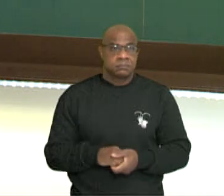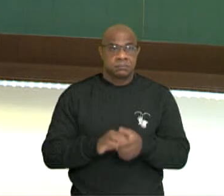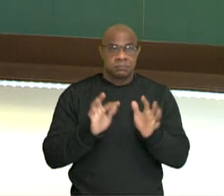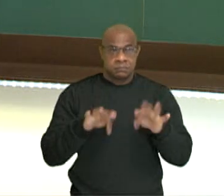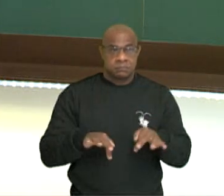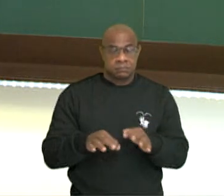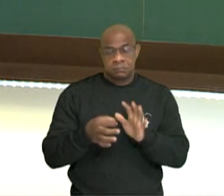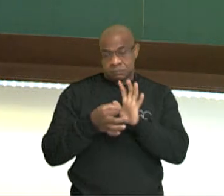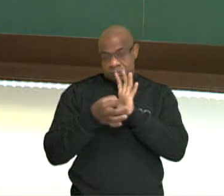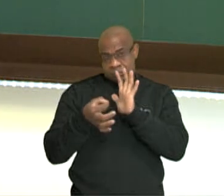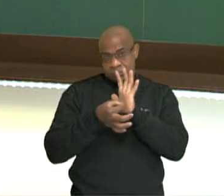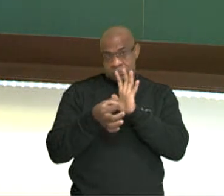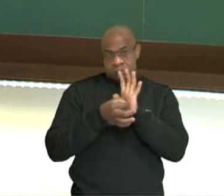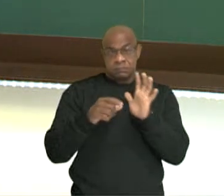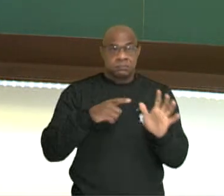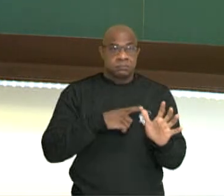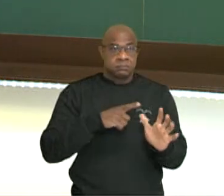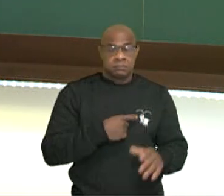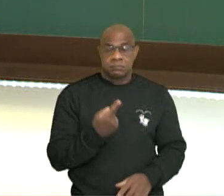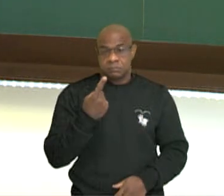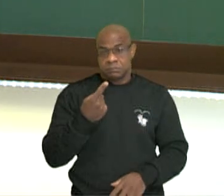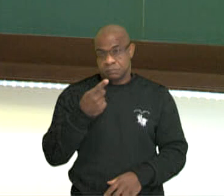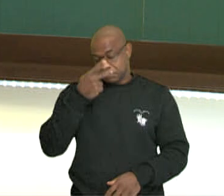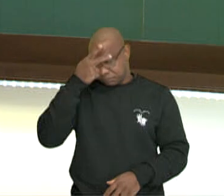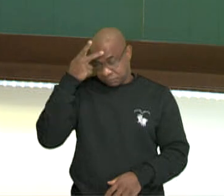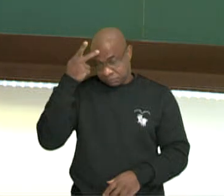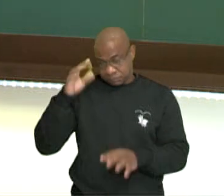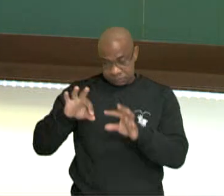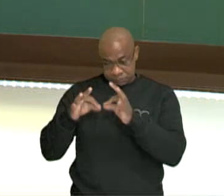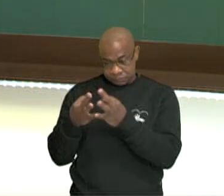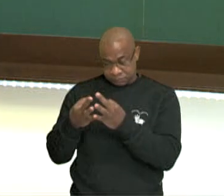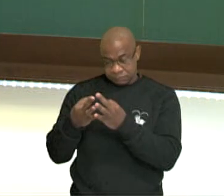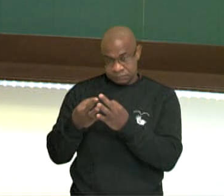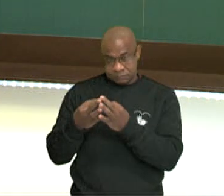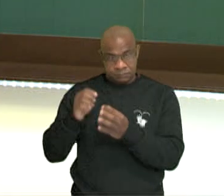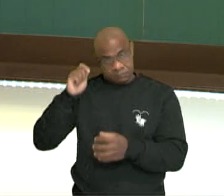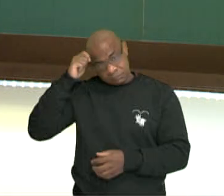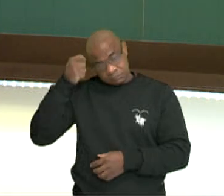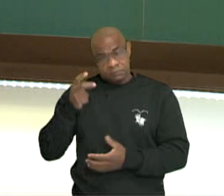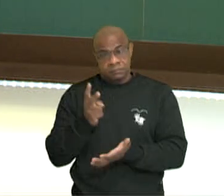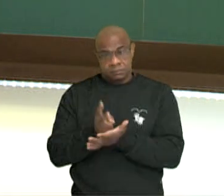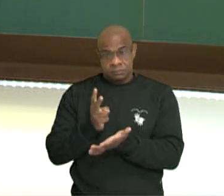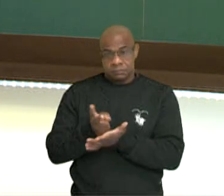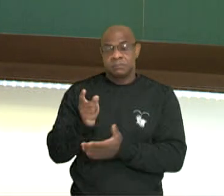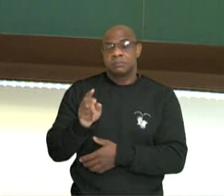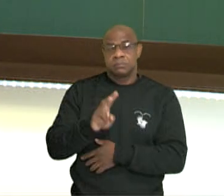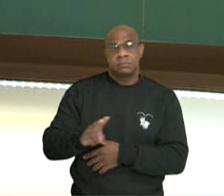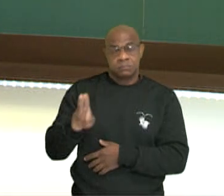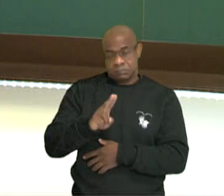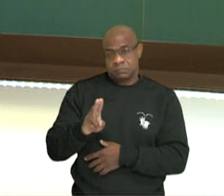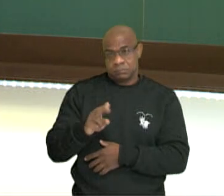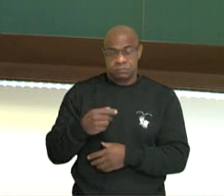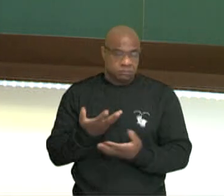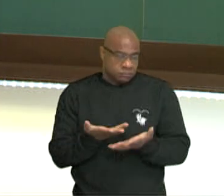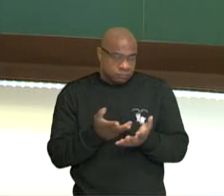o argumento "eu tenho um parente negro" é sempre usado quando apontamos racismo ou